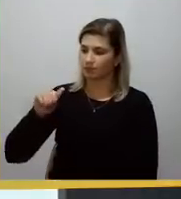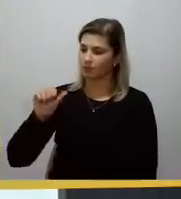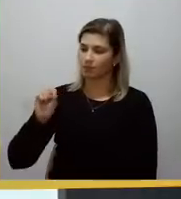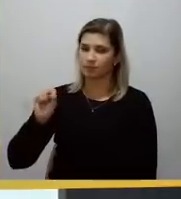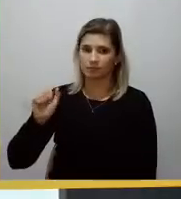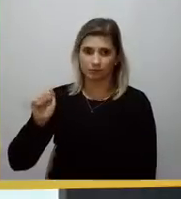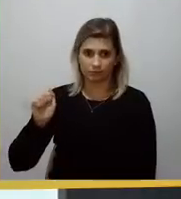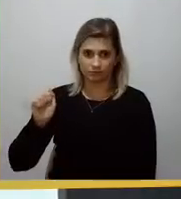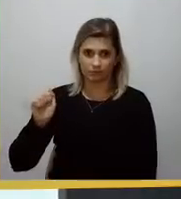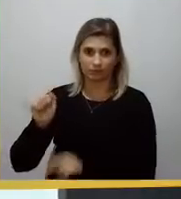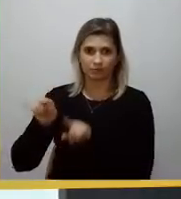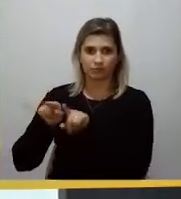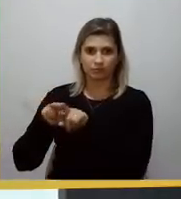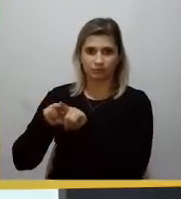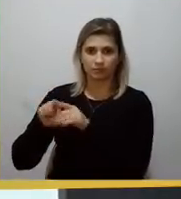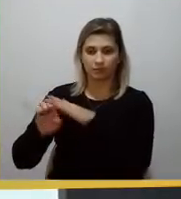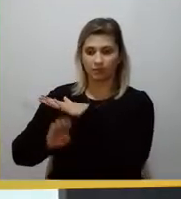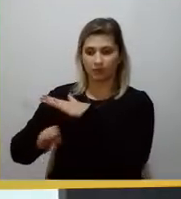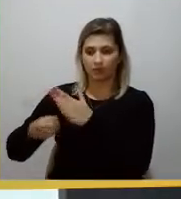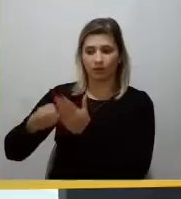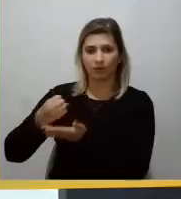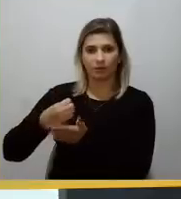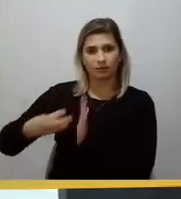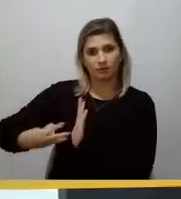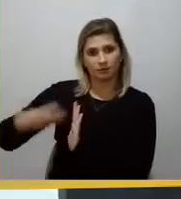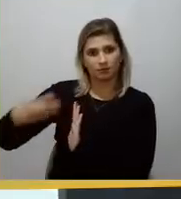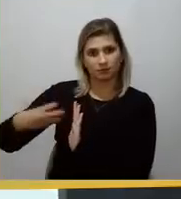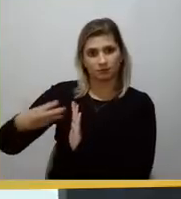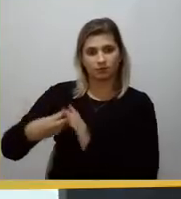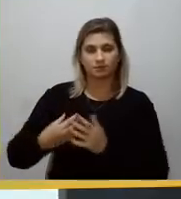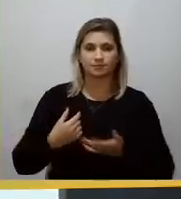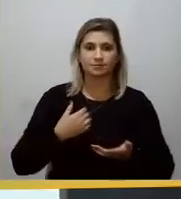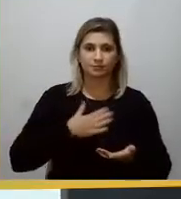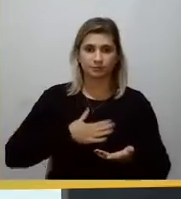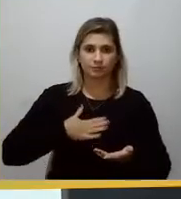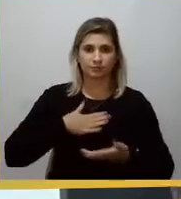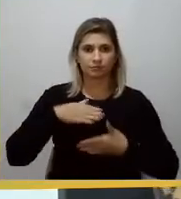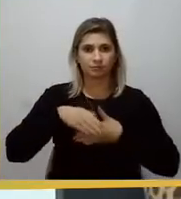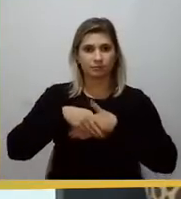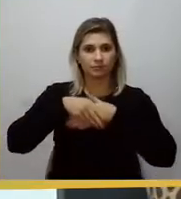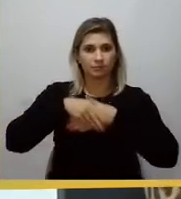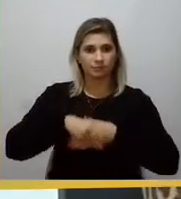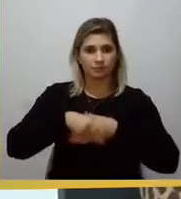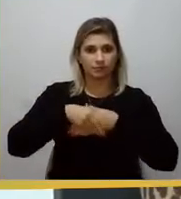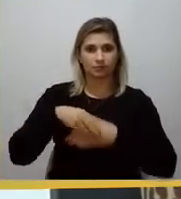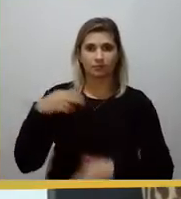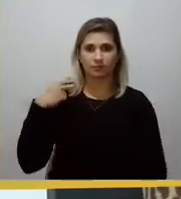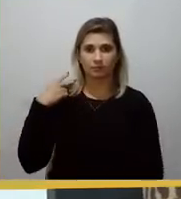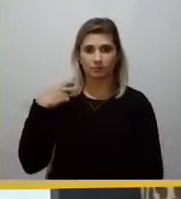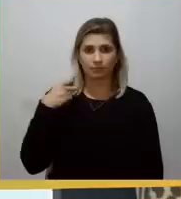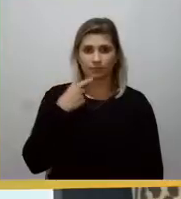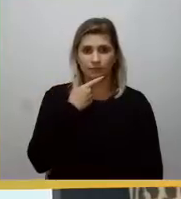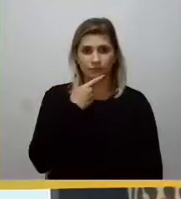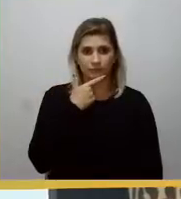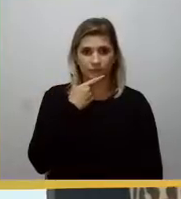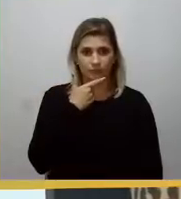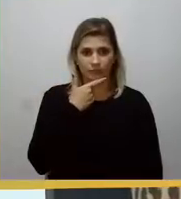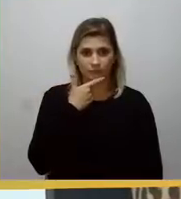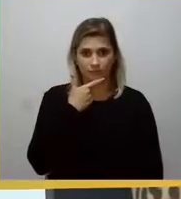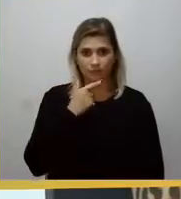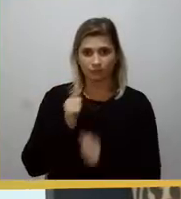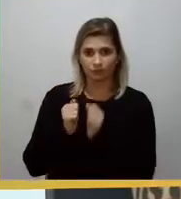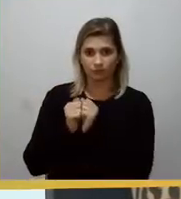empresas terceirizadas. Gostaria de saudar o vereador Enio, que faz parte da comissão,